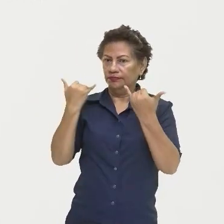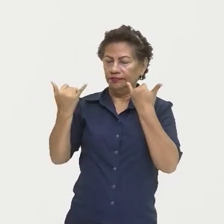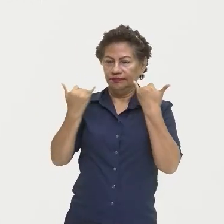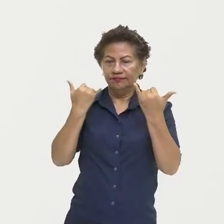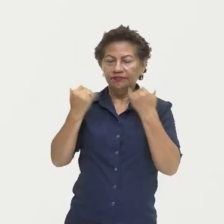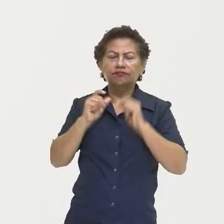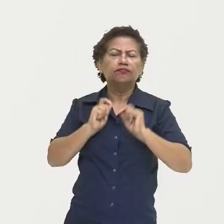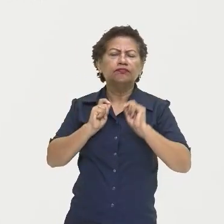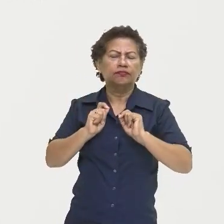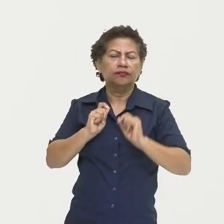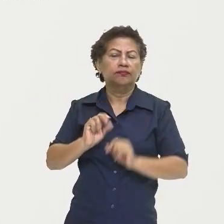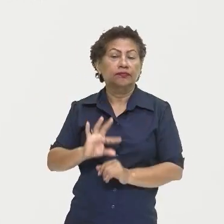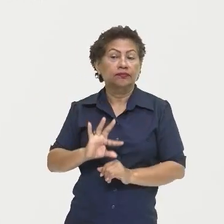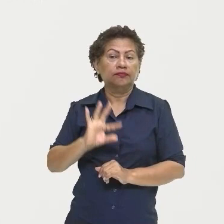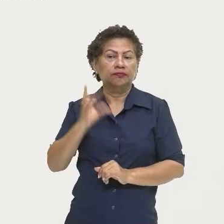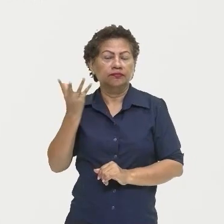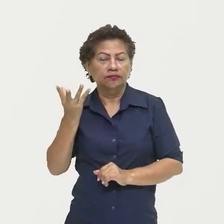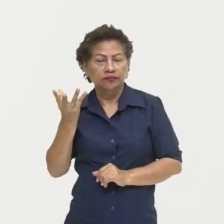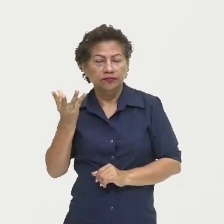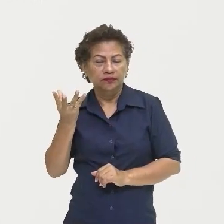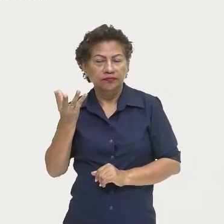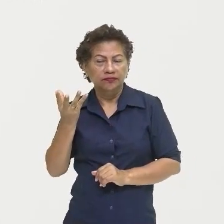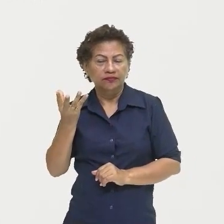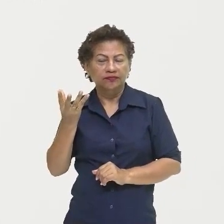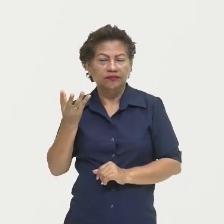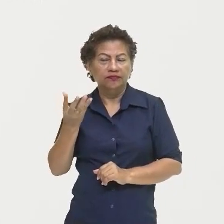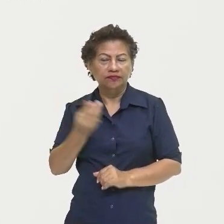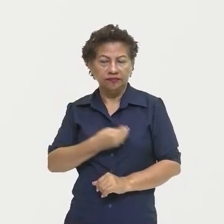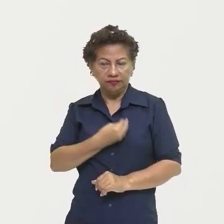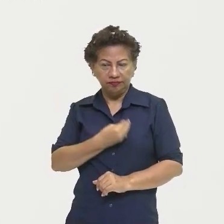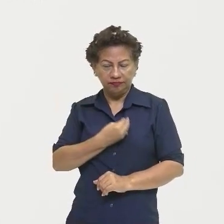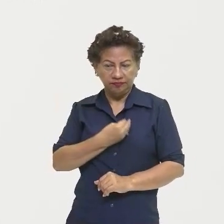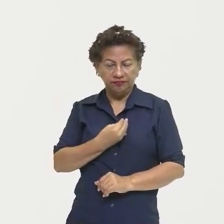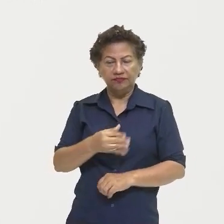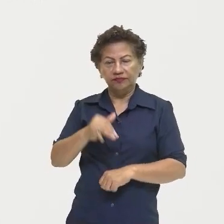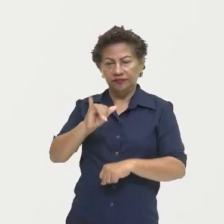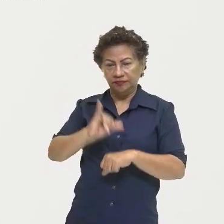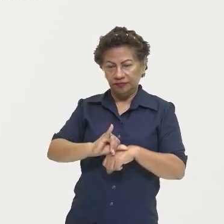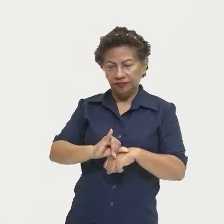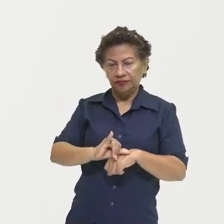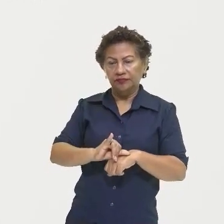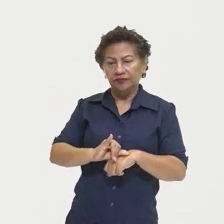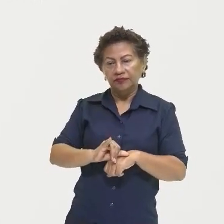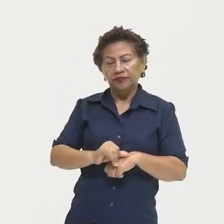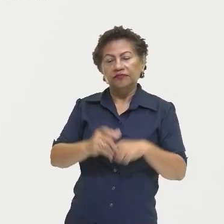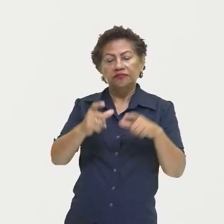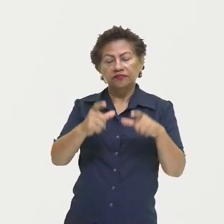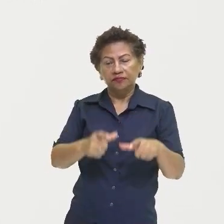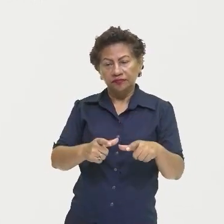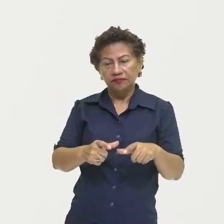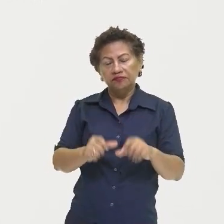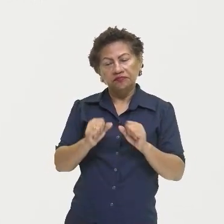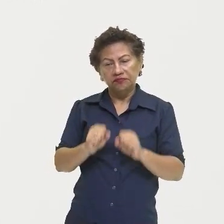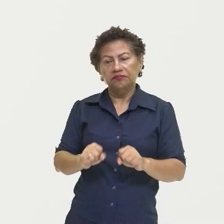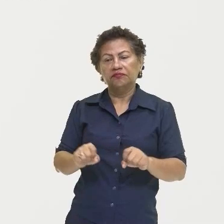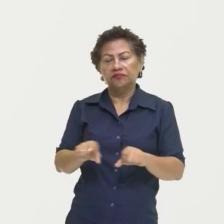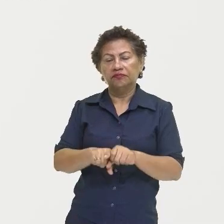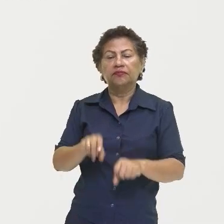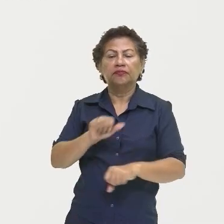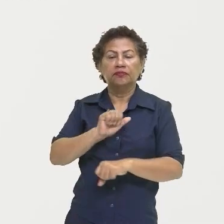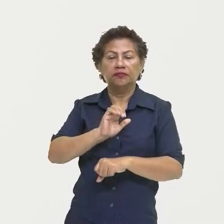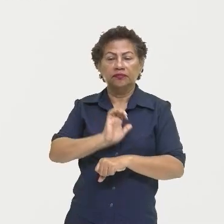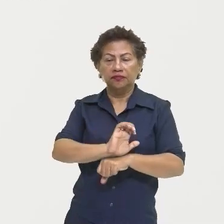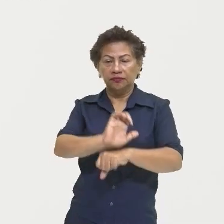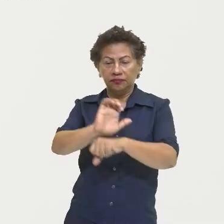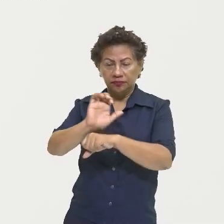do que estava acontecendo ali no lugar onde você mora, né? Nessa escala local ou escala regional, ou